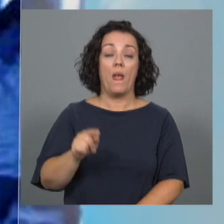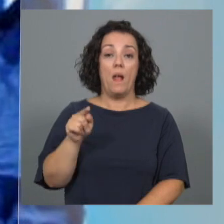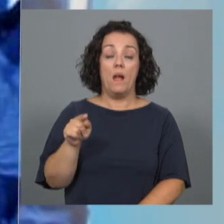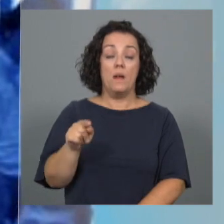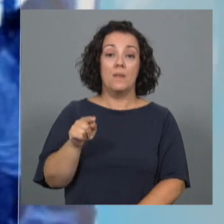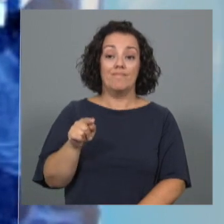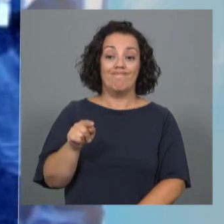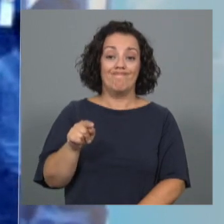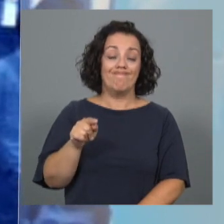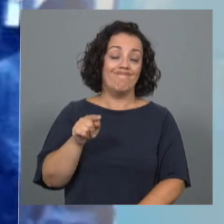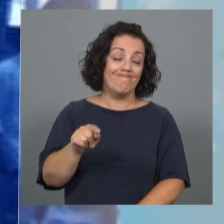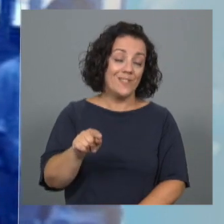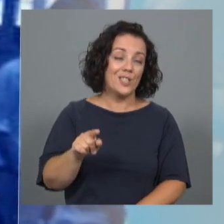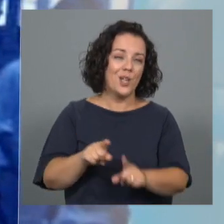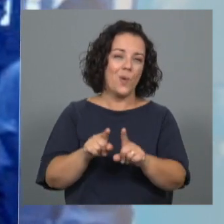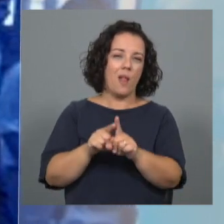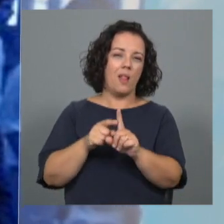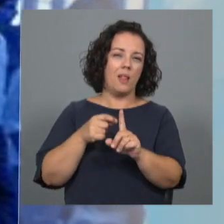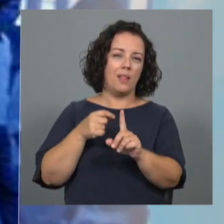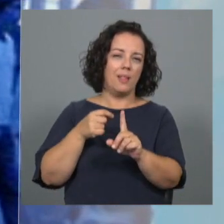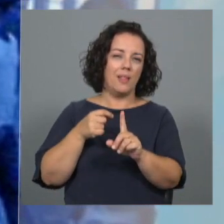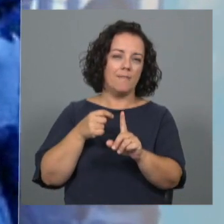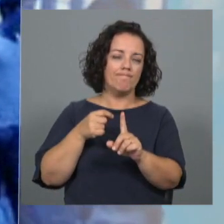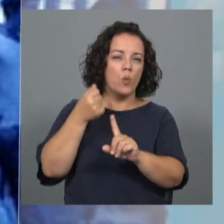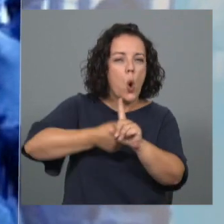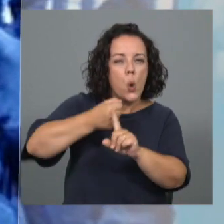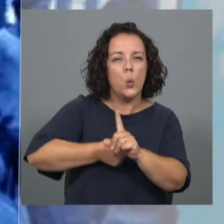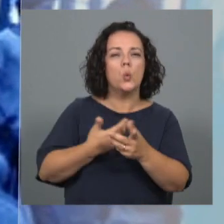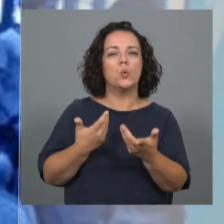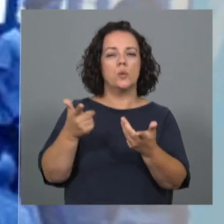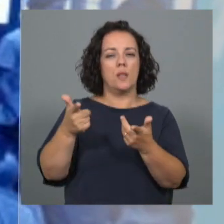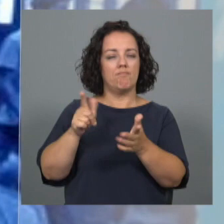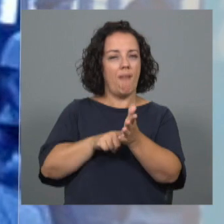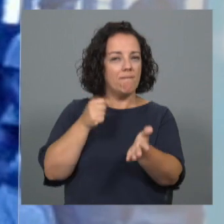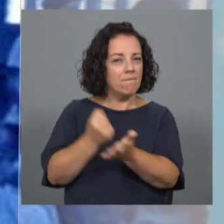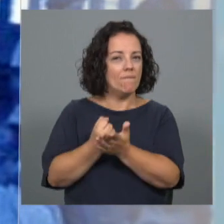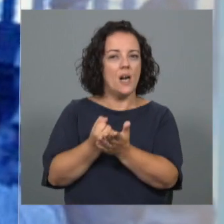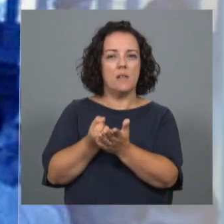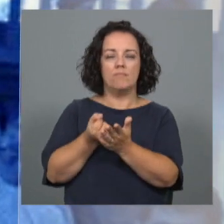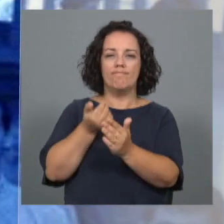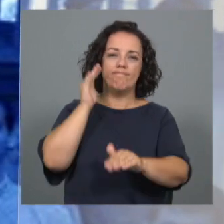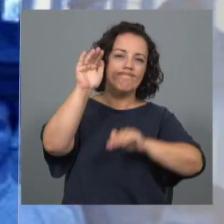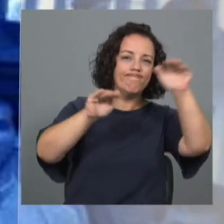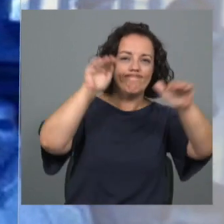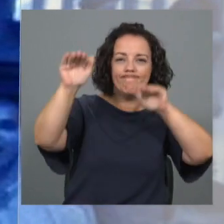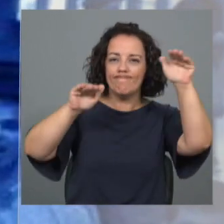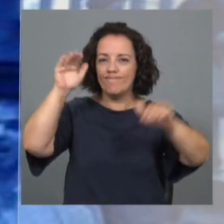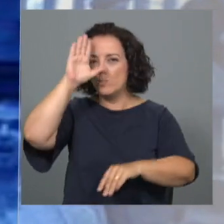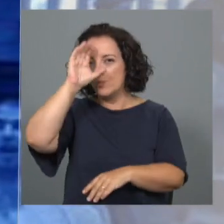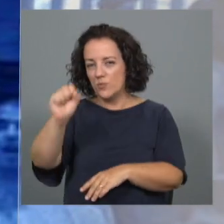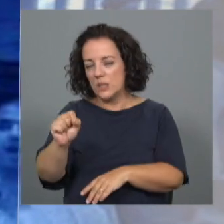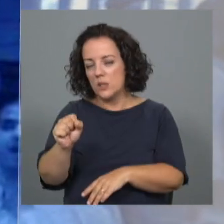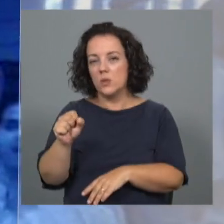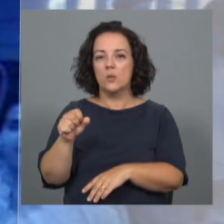Nesta luta, nesta interpelação constante que vão fazendo às instâncias governativas, tem